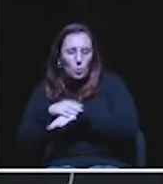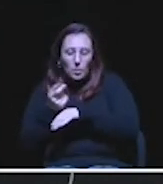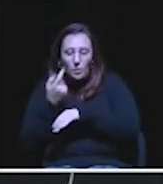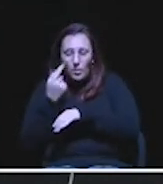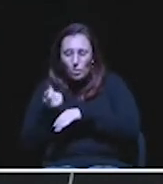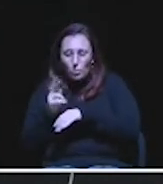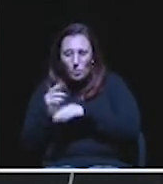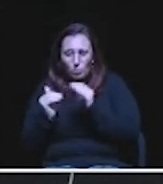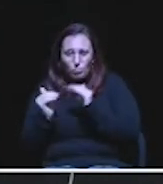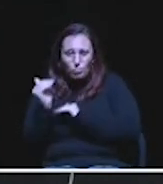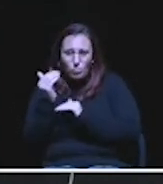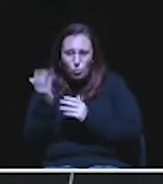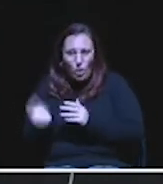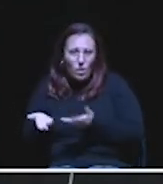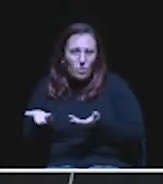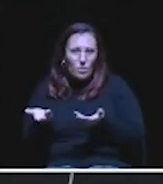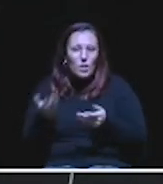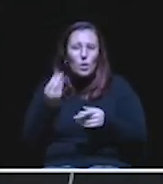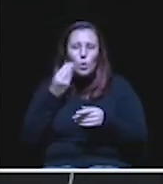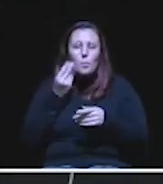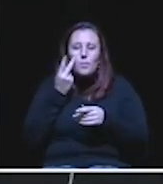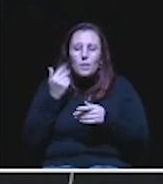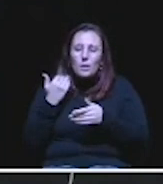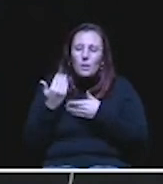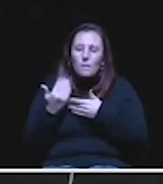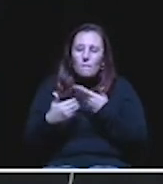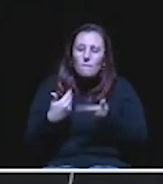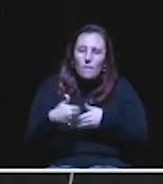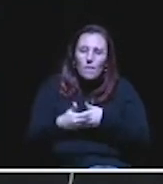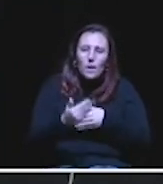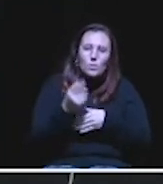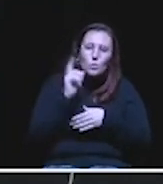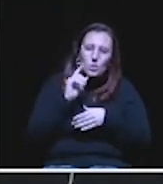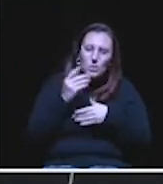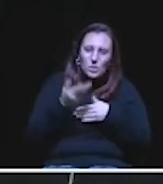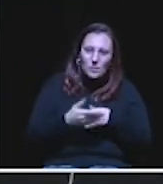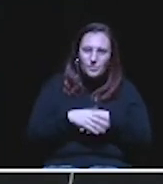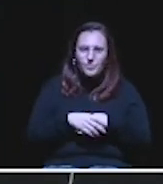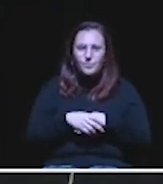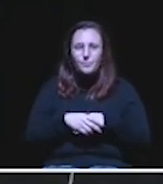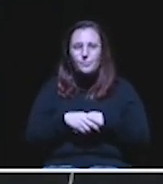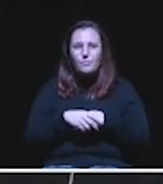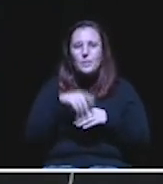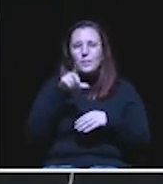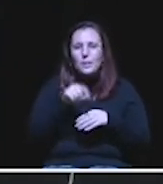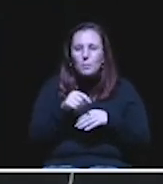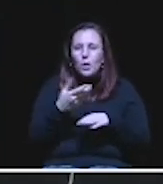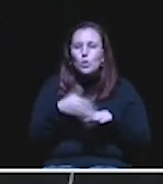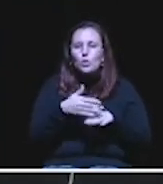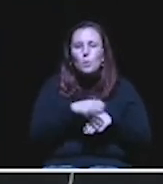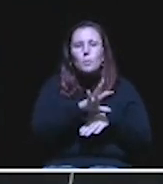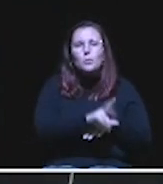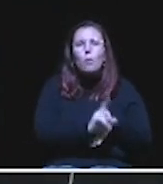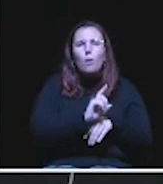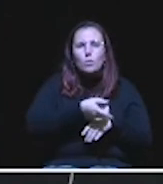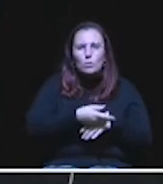absurdos que estão a ser praticados. Como será a vida de quem vive, de quem trabalha em Lisboa durante esses dias? E, sobretudo, o que é que fica para Lisboa